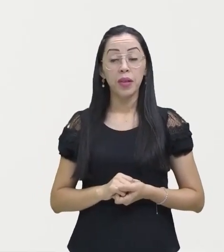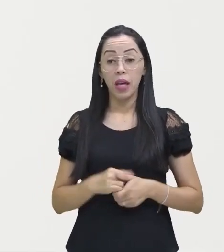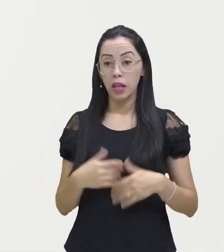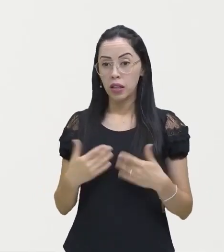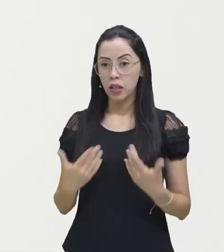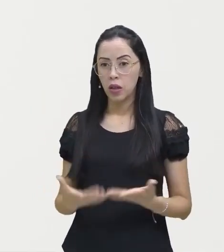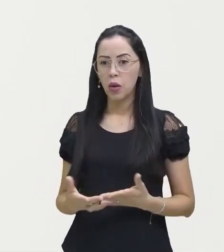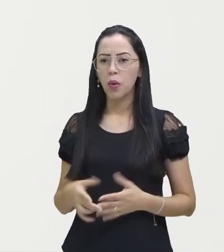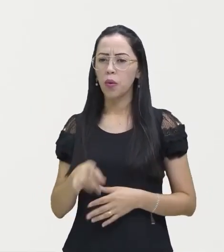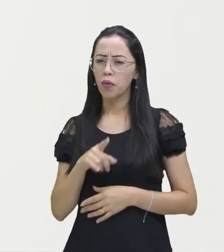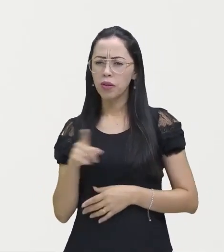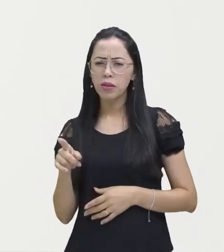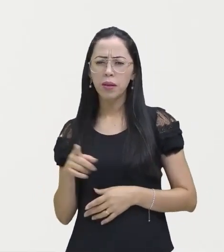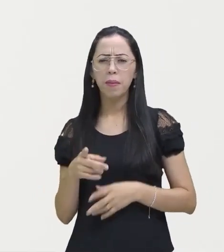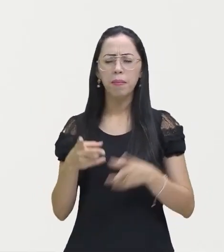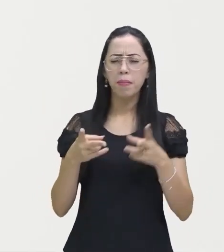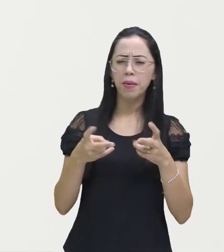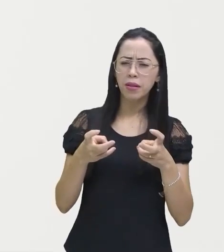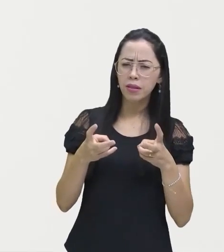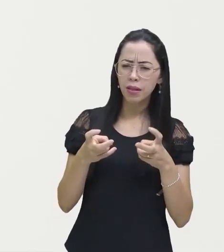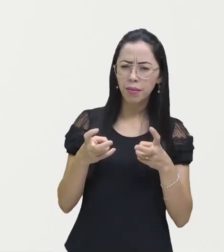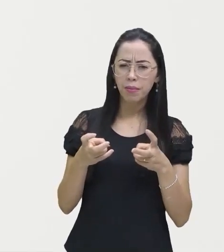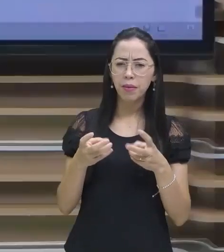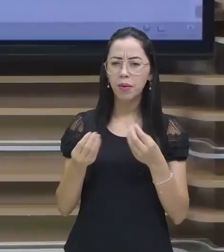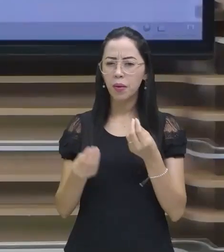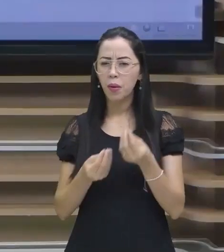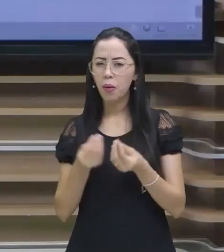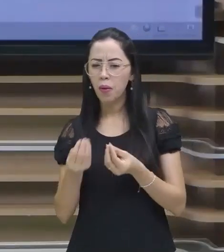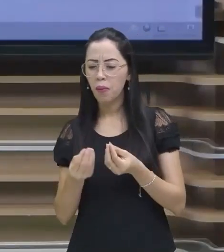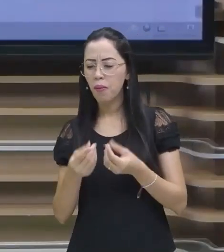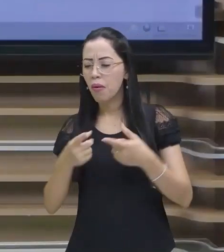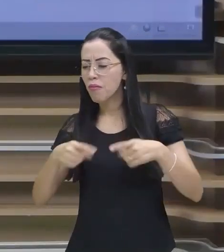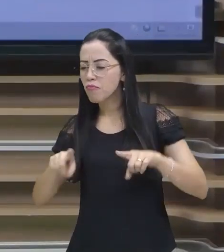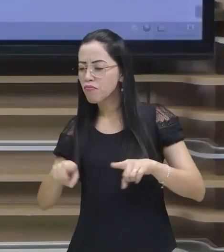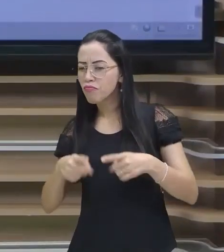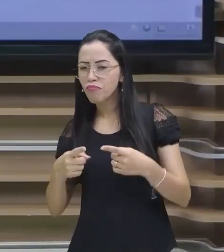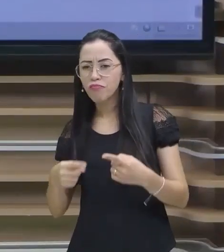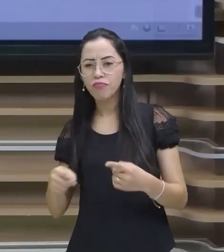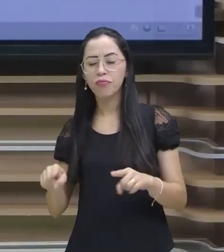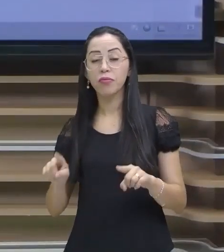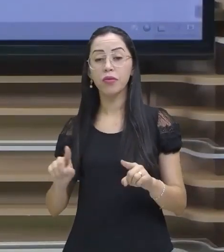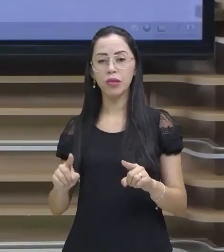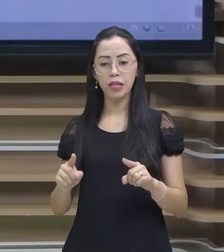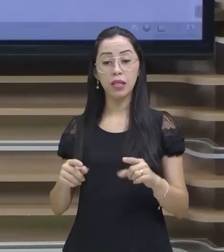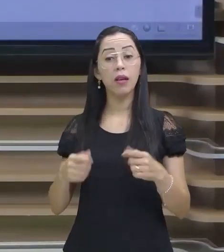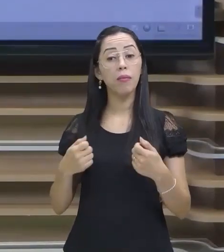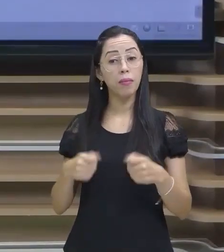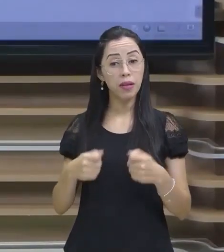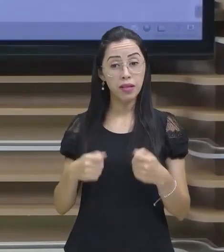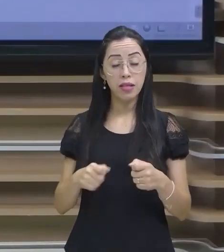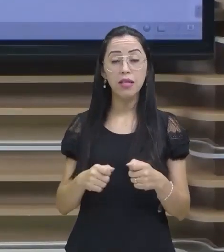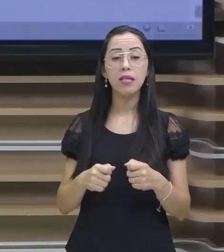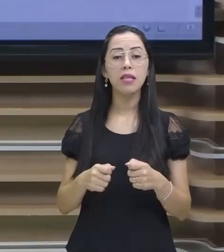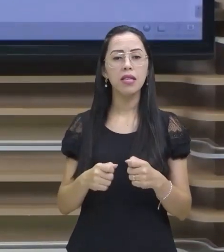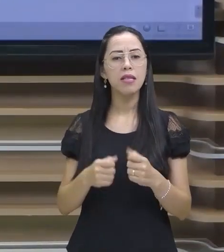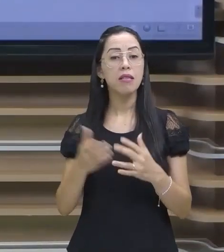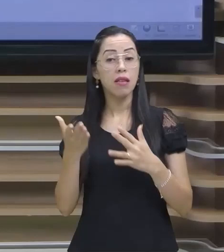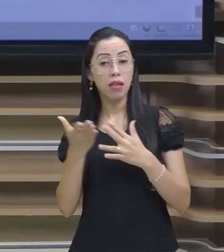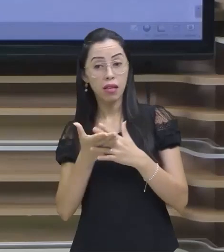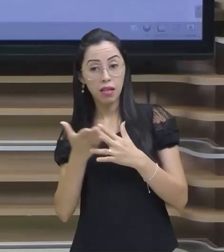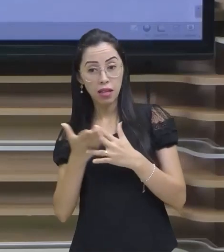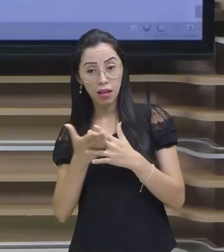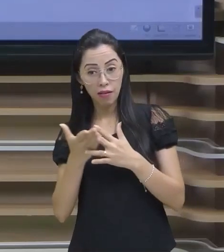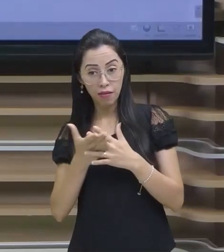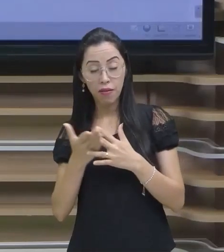Perceberam como falamos e nós cantamos com pausas? Existem algumas pausas, que